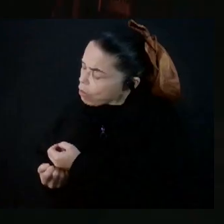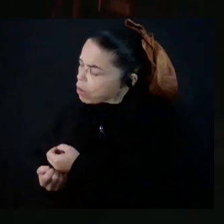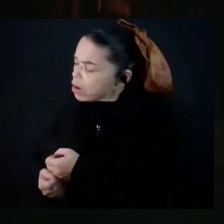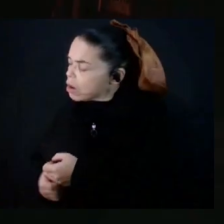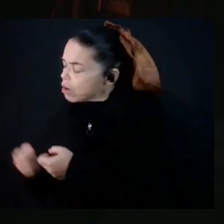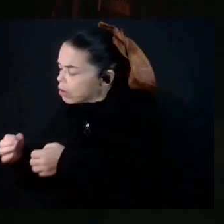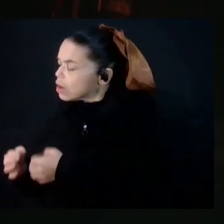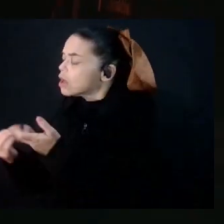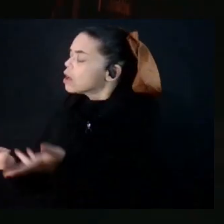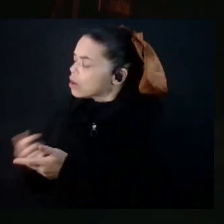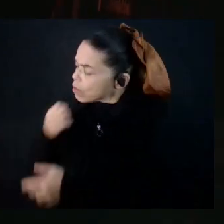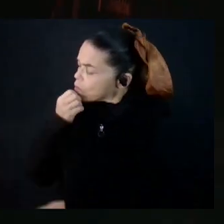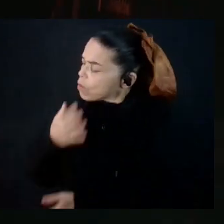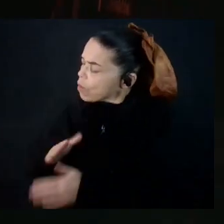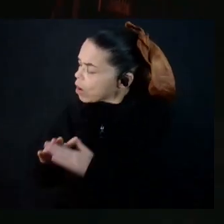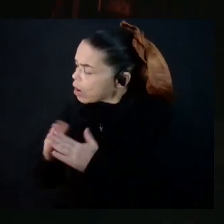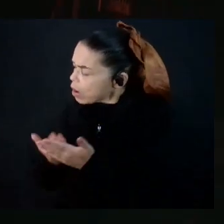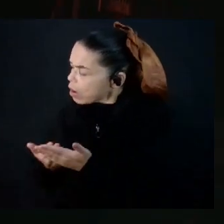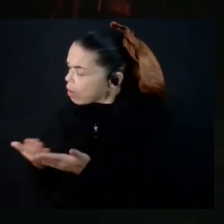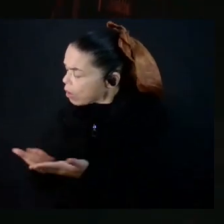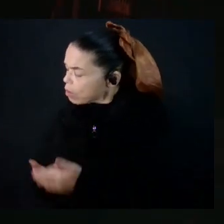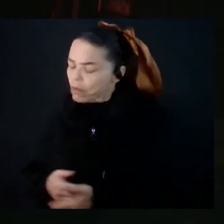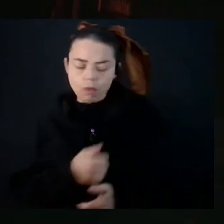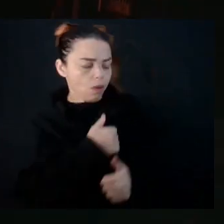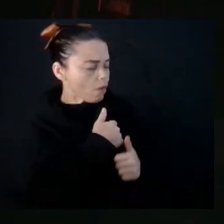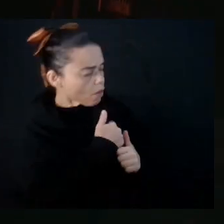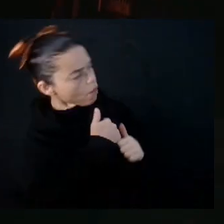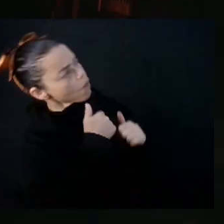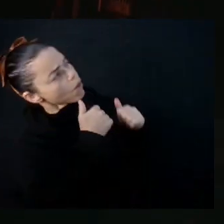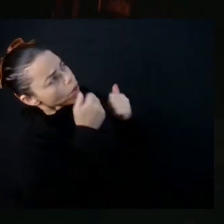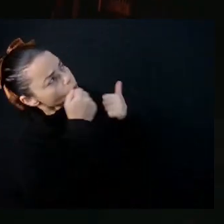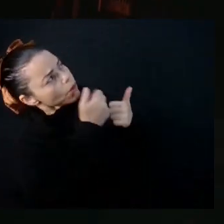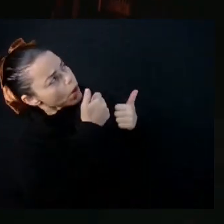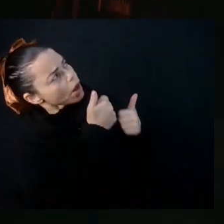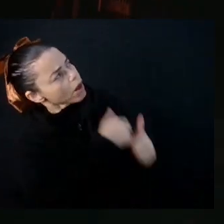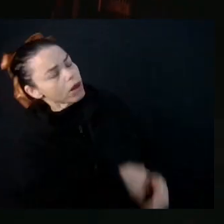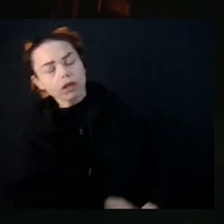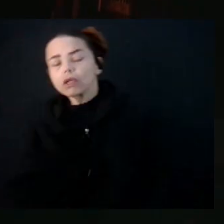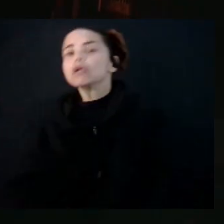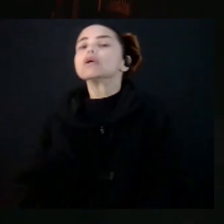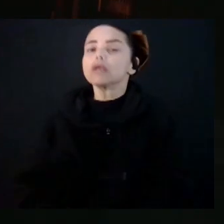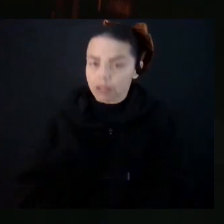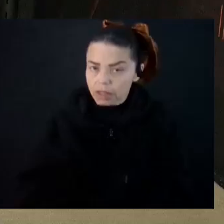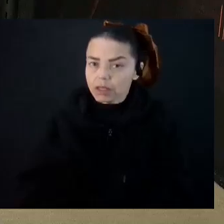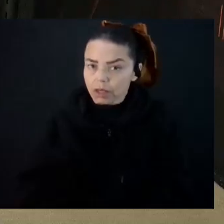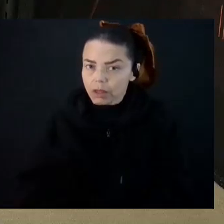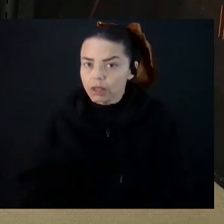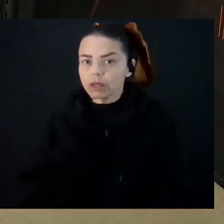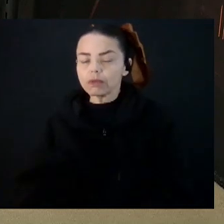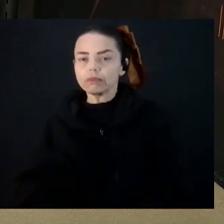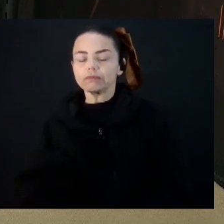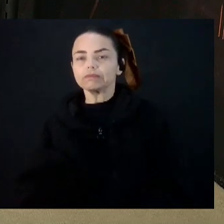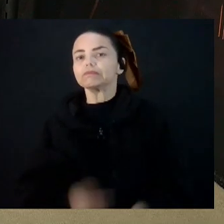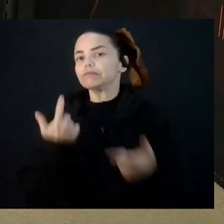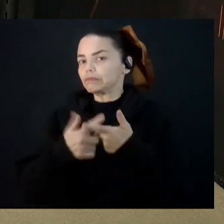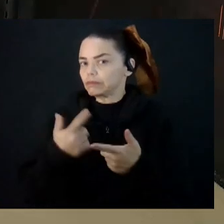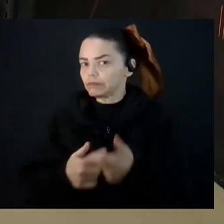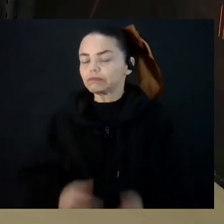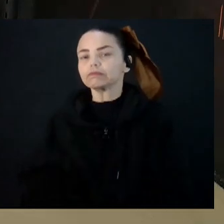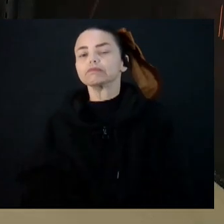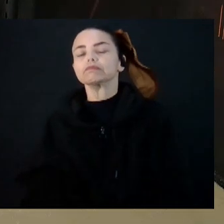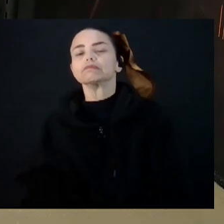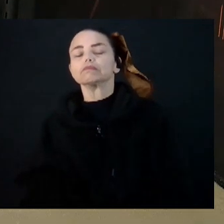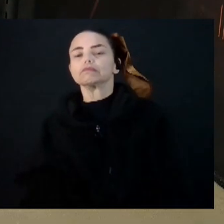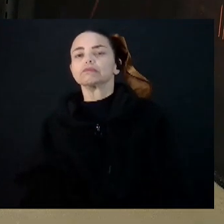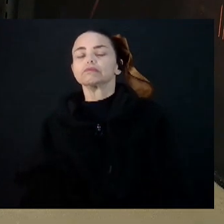na aula hoje? Tudo bem. Como faz, Tâmara? Porque geralmente,